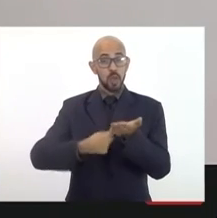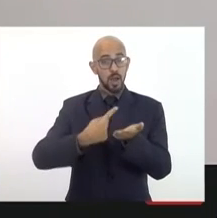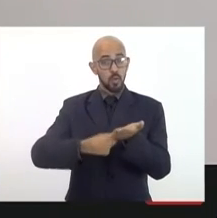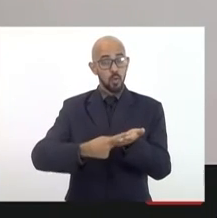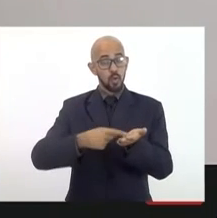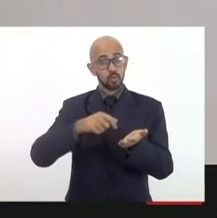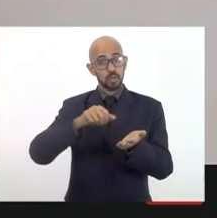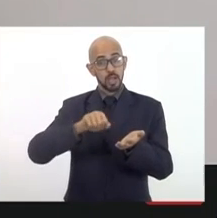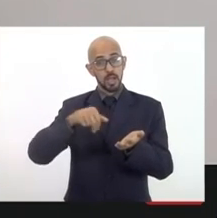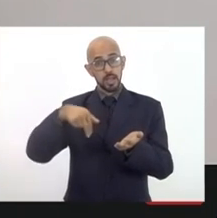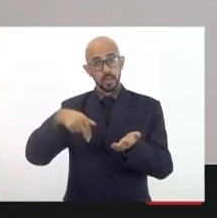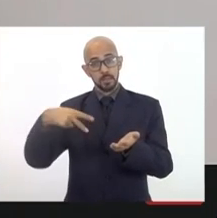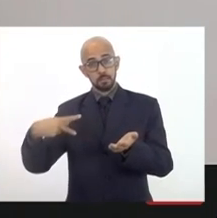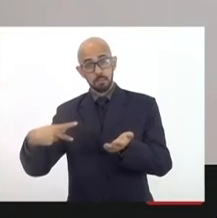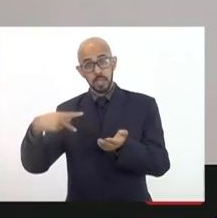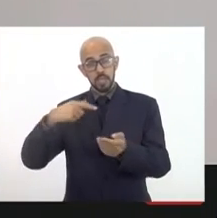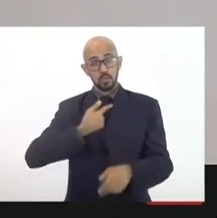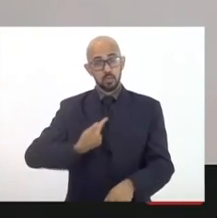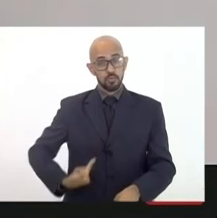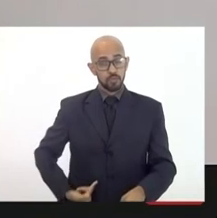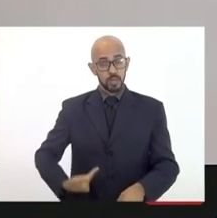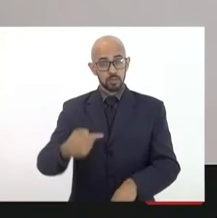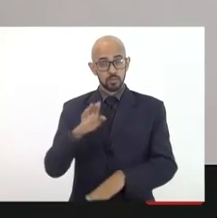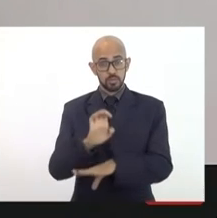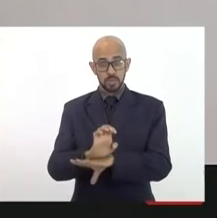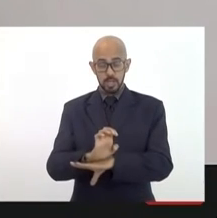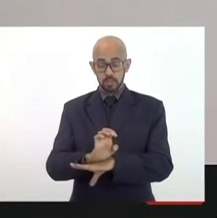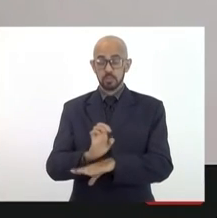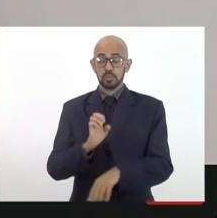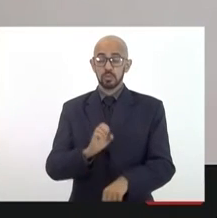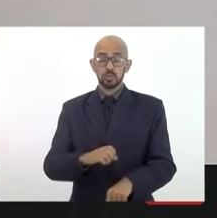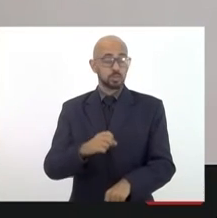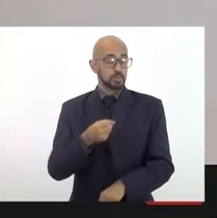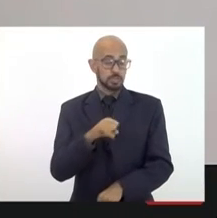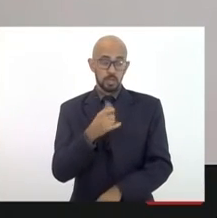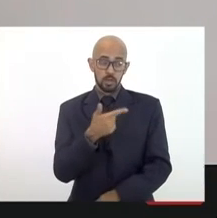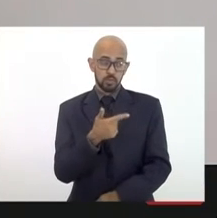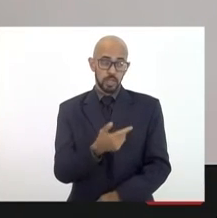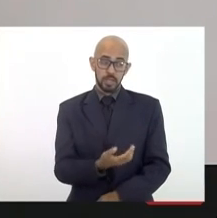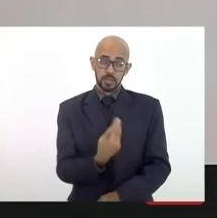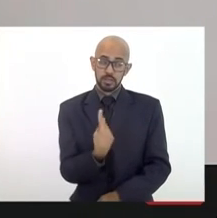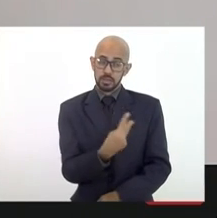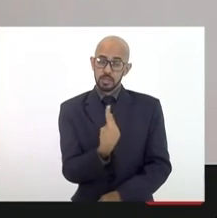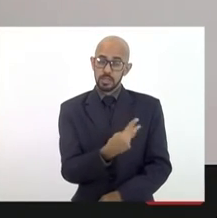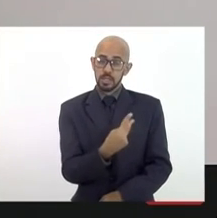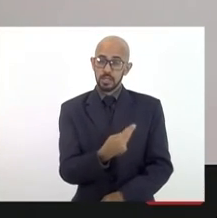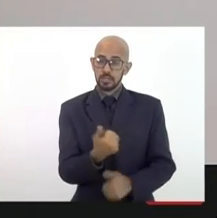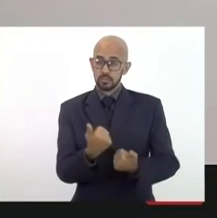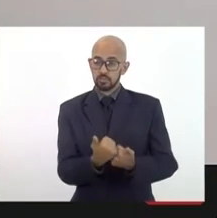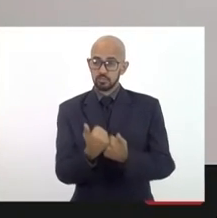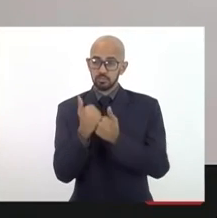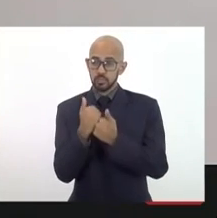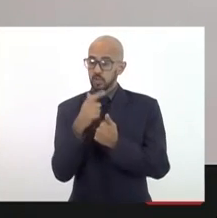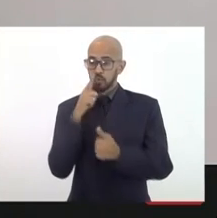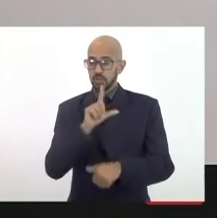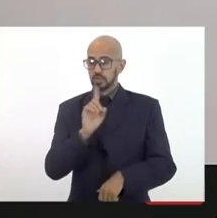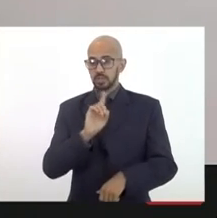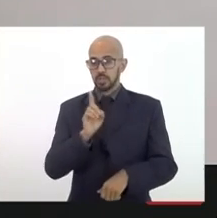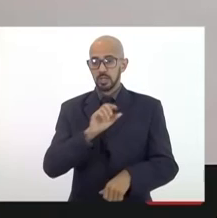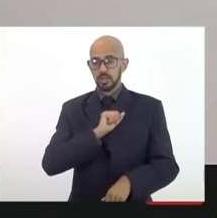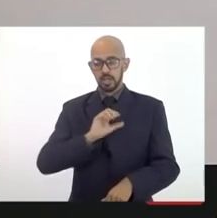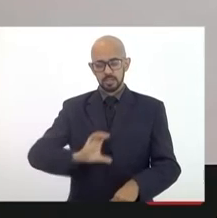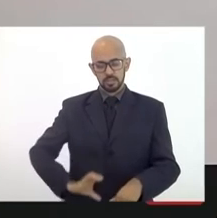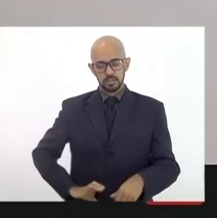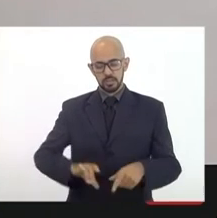ANP e o governo do Estado. Sem eles, eu não sairia. O André Siliano também é um cara motivado